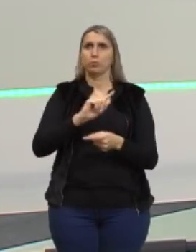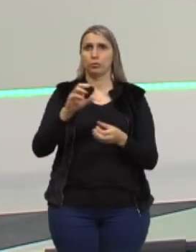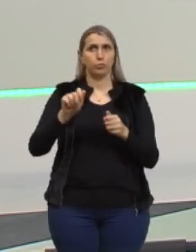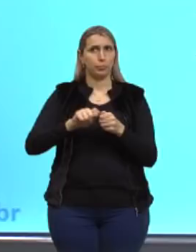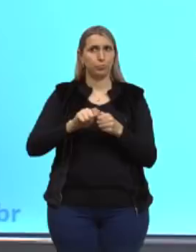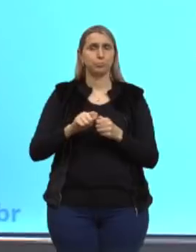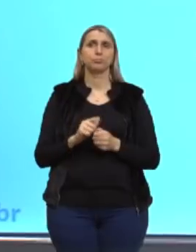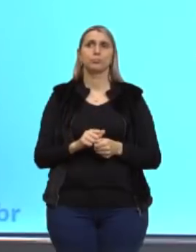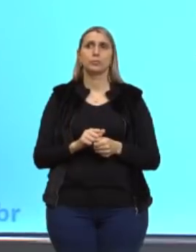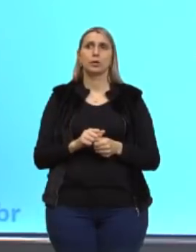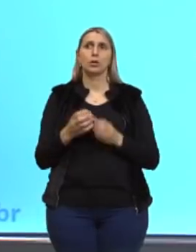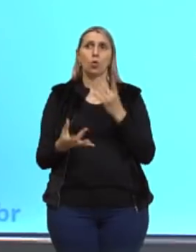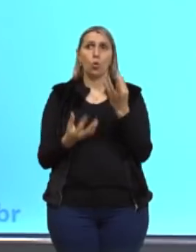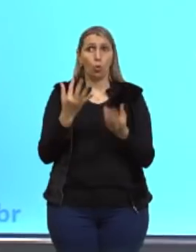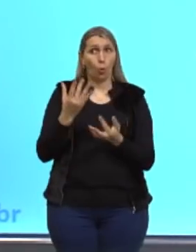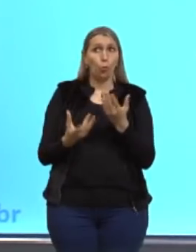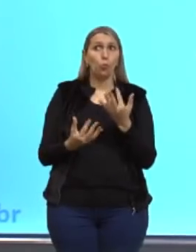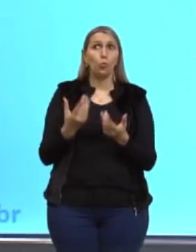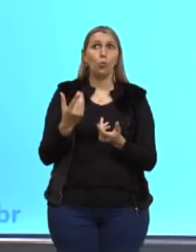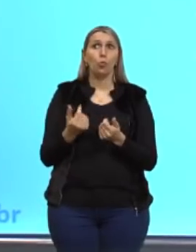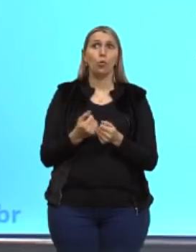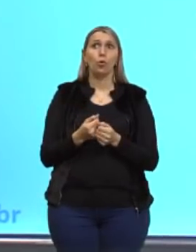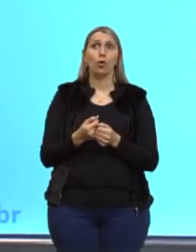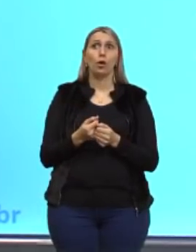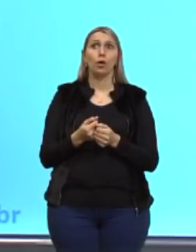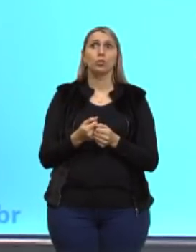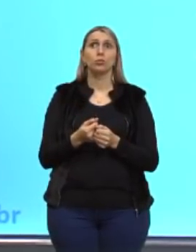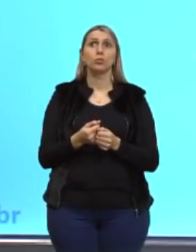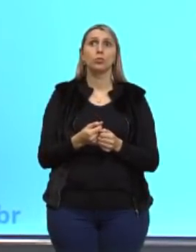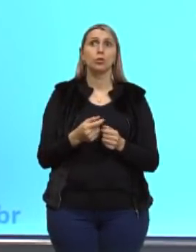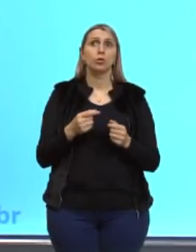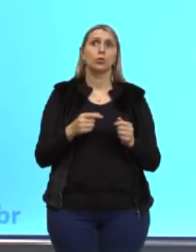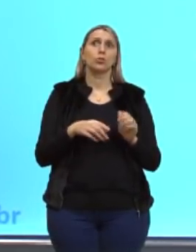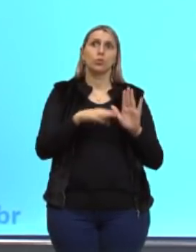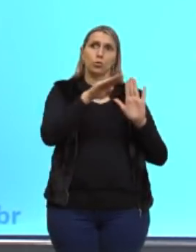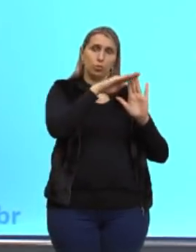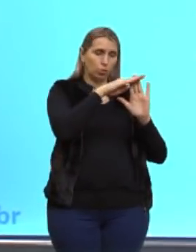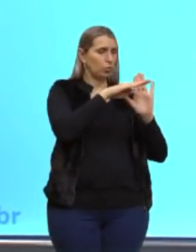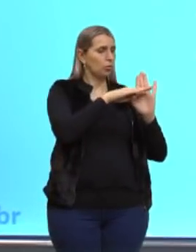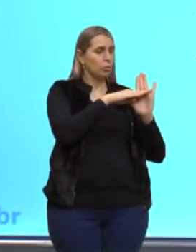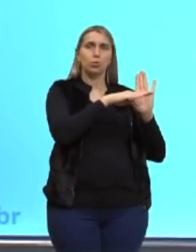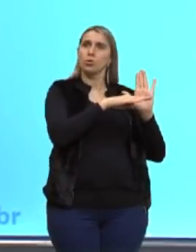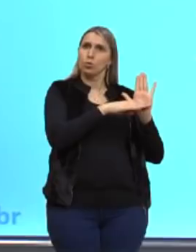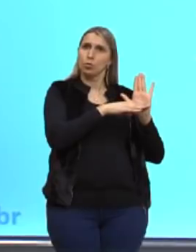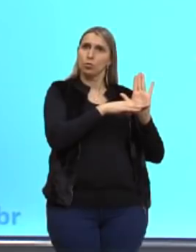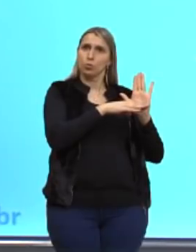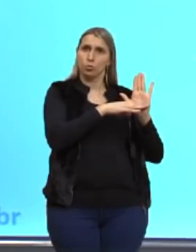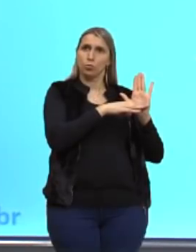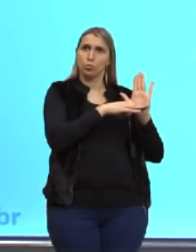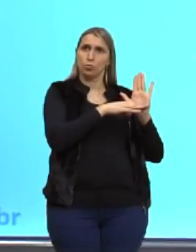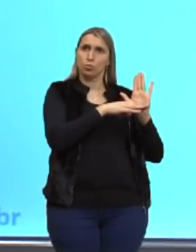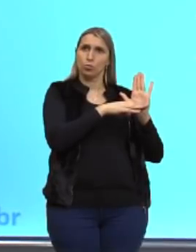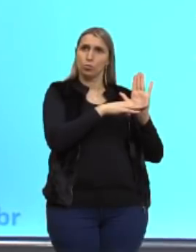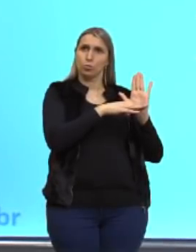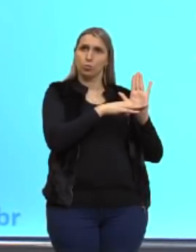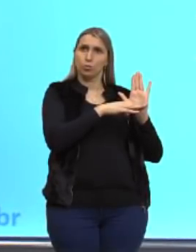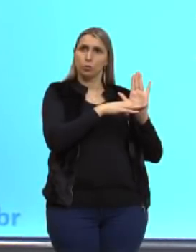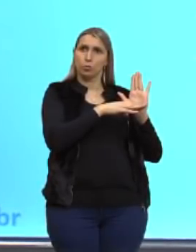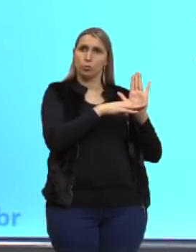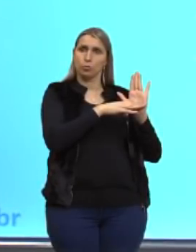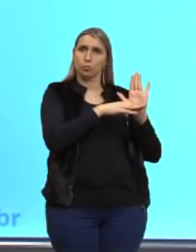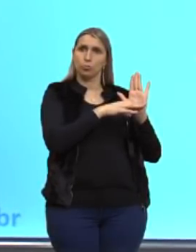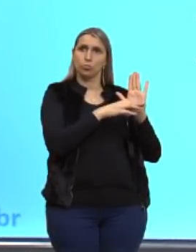tá entalpia de combustão do metano do etano do